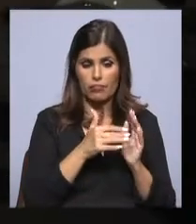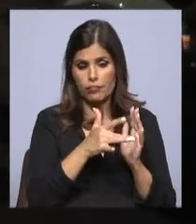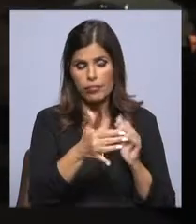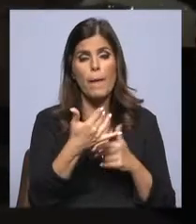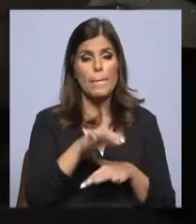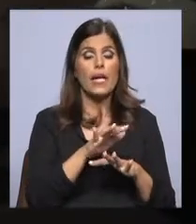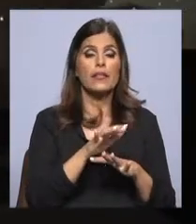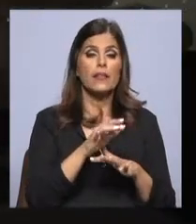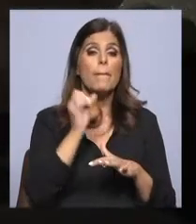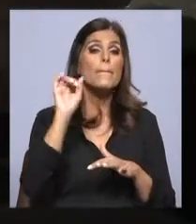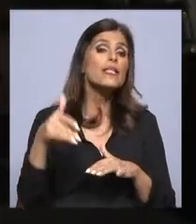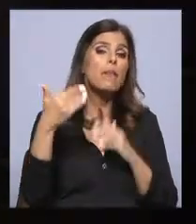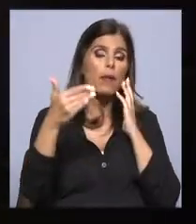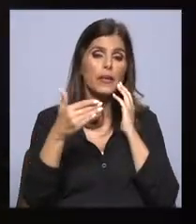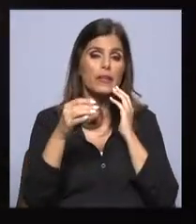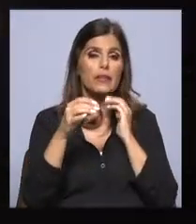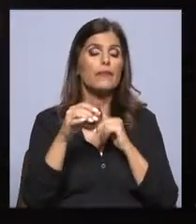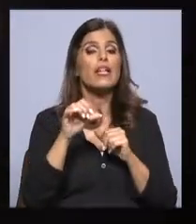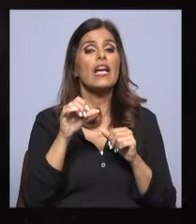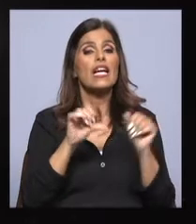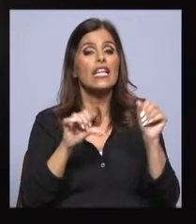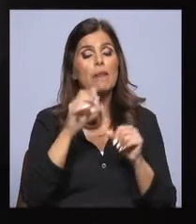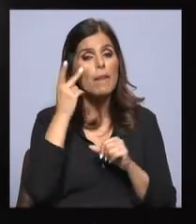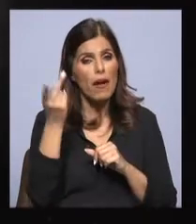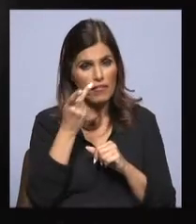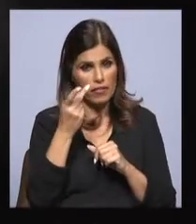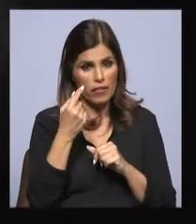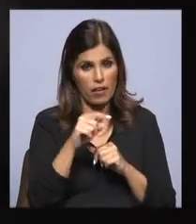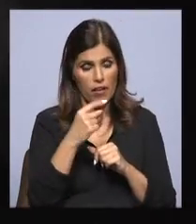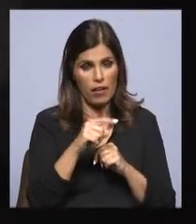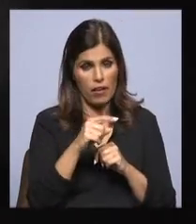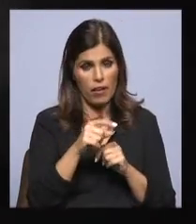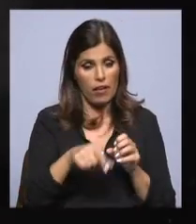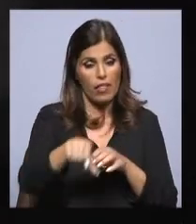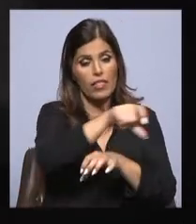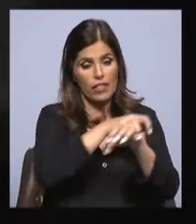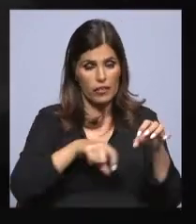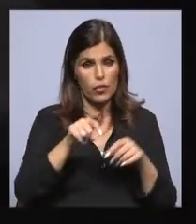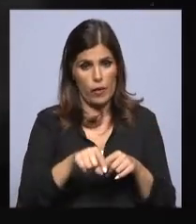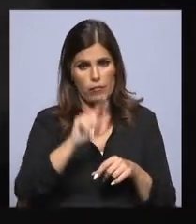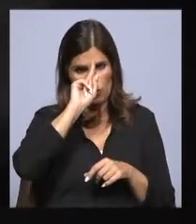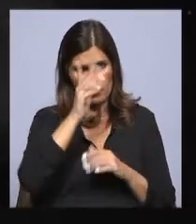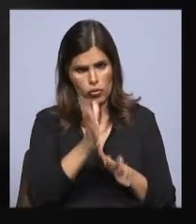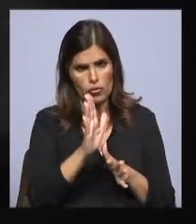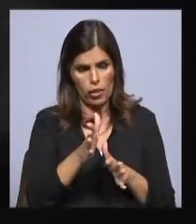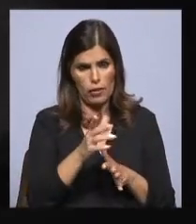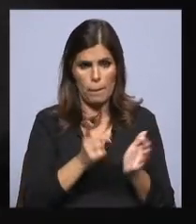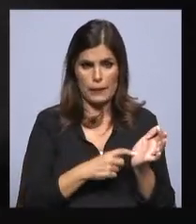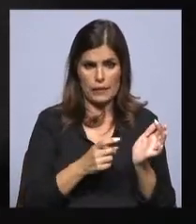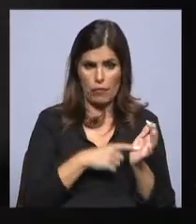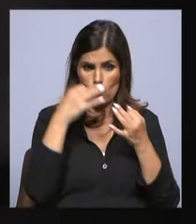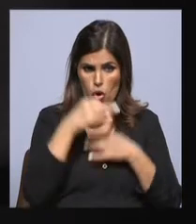mas, sobretudo, a química para a vida está presente nos discos protoplanetários. Já o sabíamos, precisávamos desta